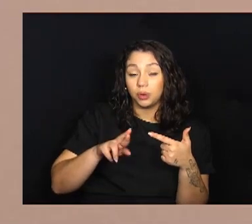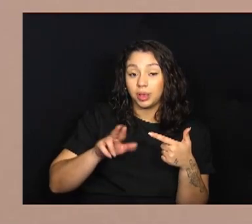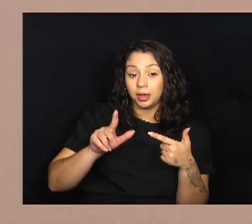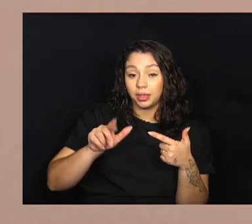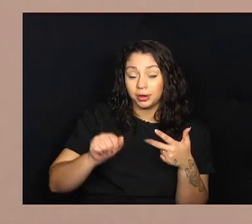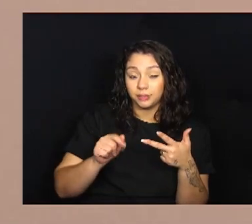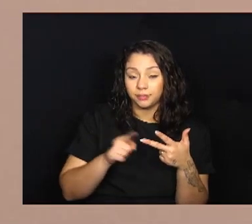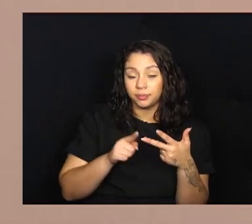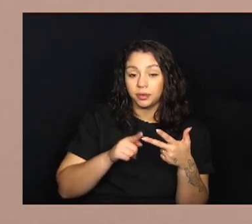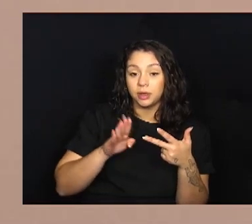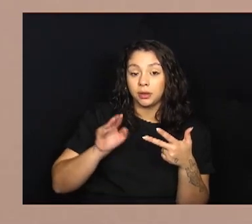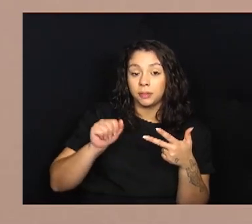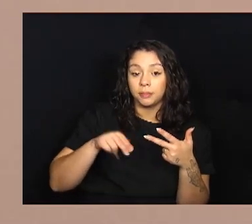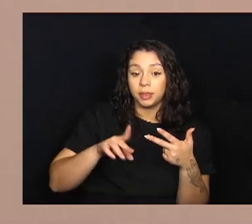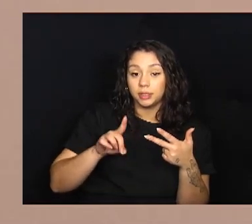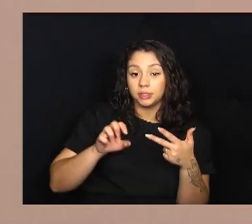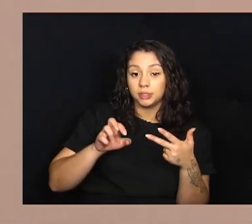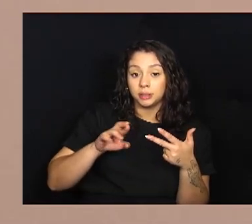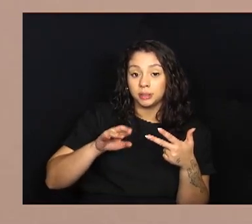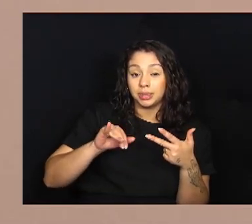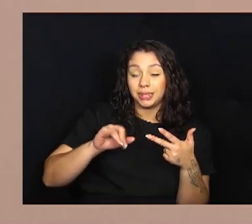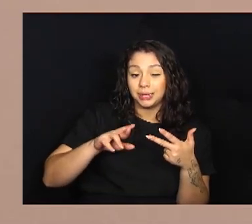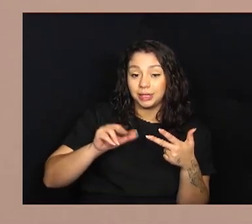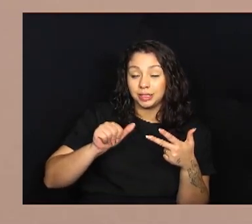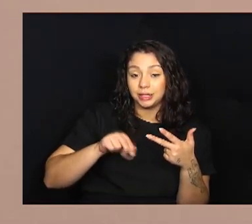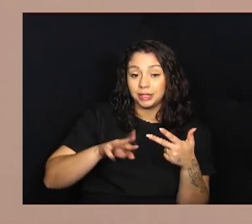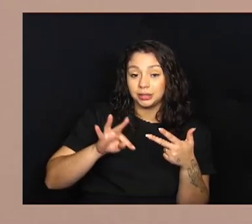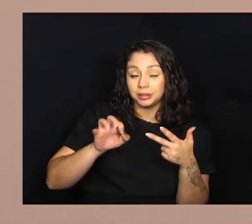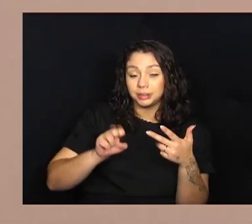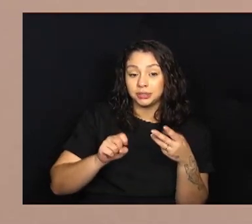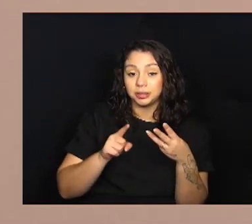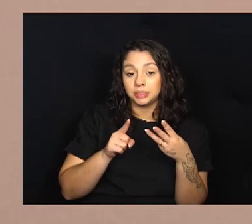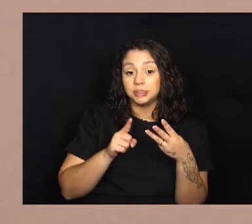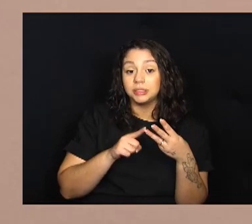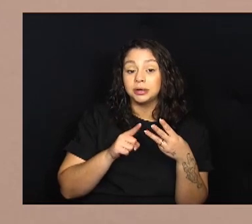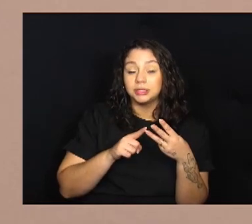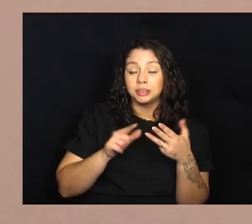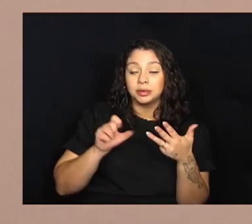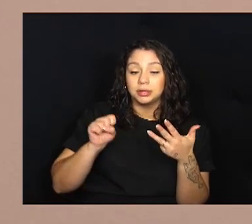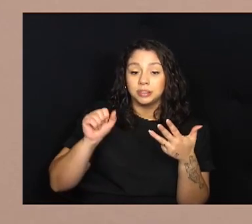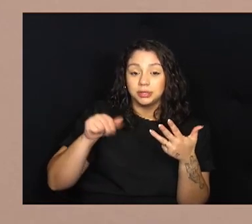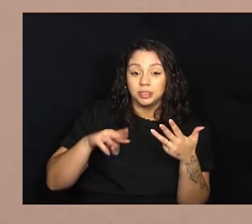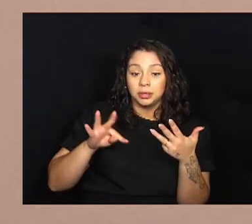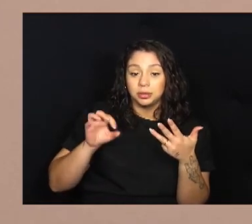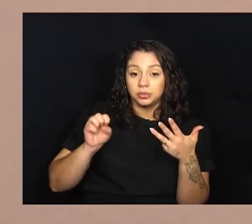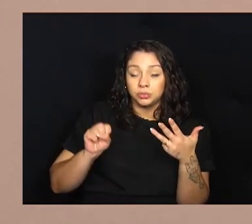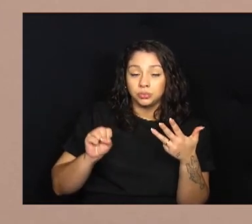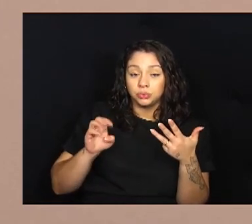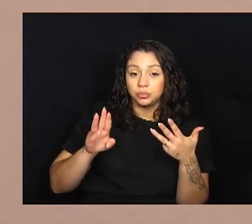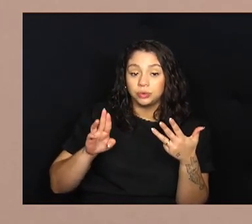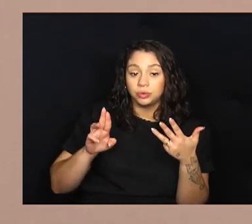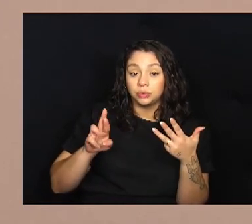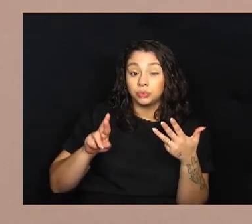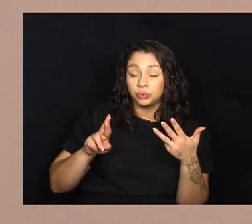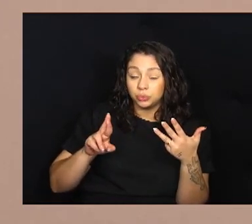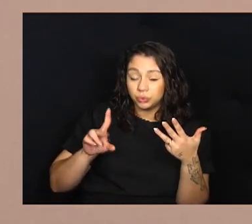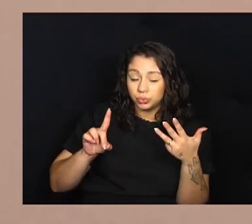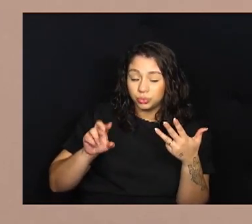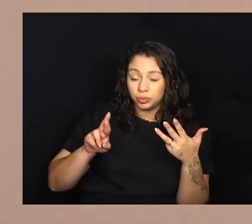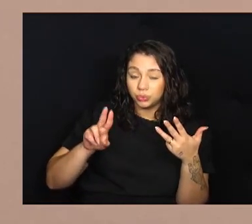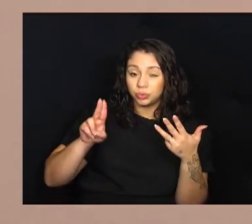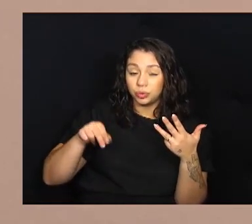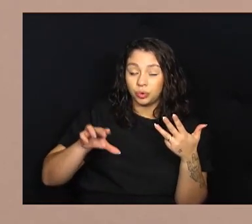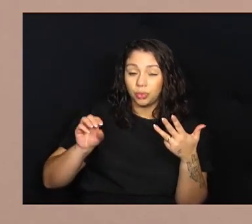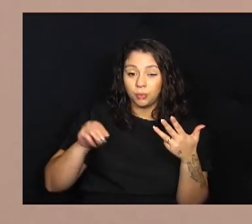dos Bandeirantes, quarta, rodovia Santos Dumont, e a quinta, rodovia Jornalista Francisco